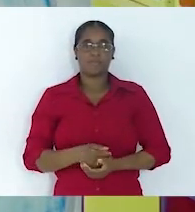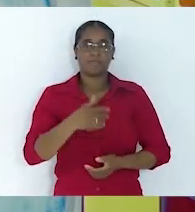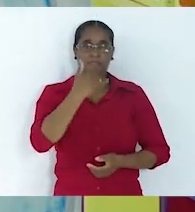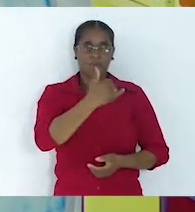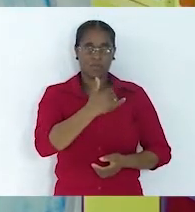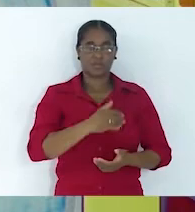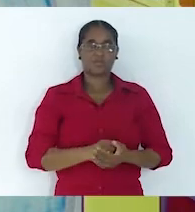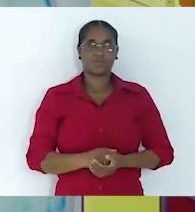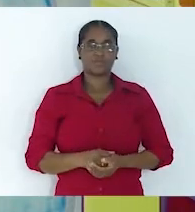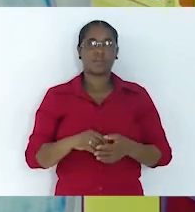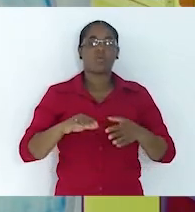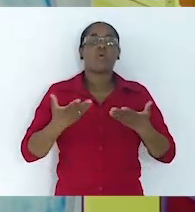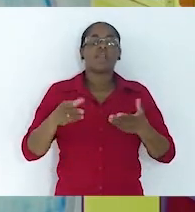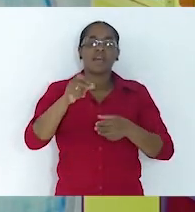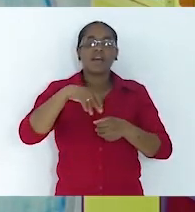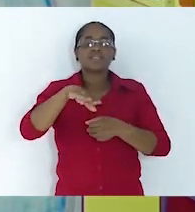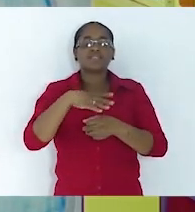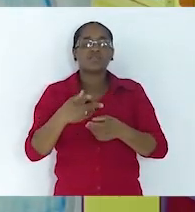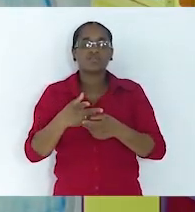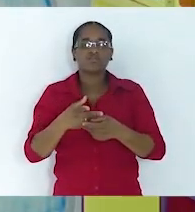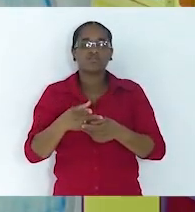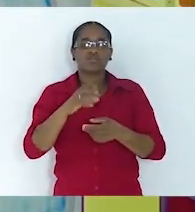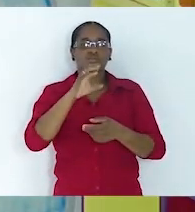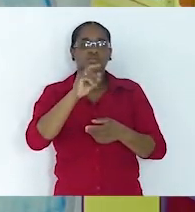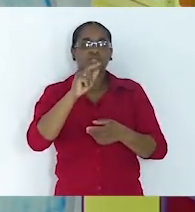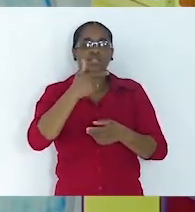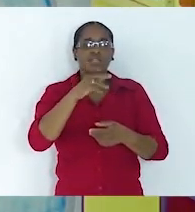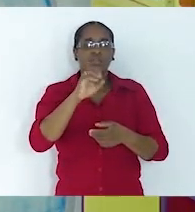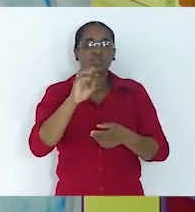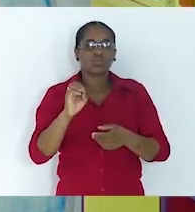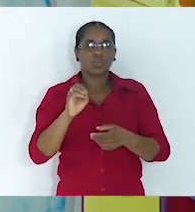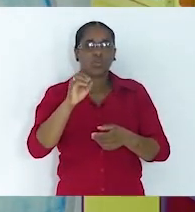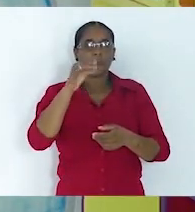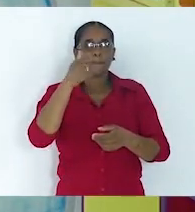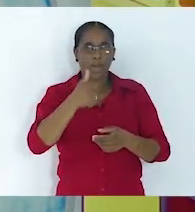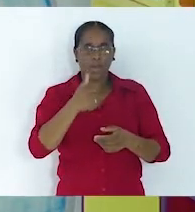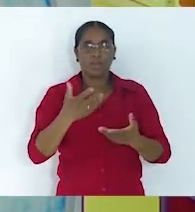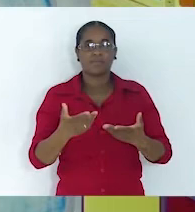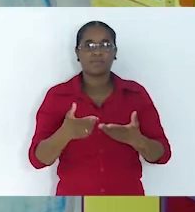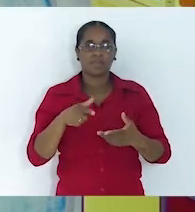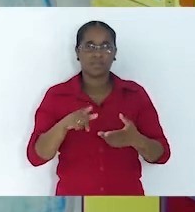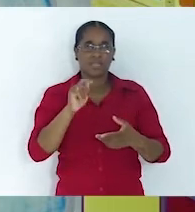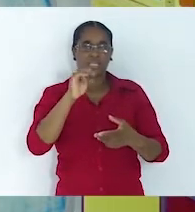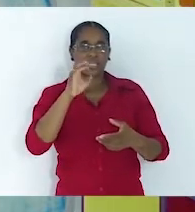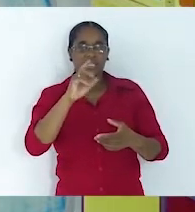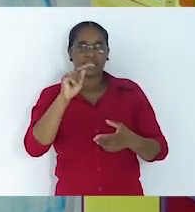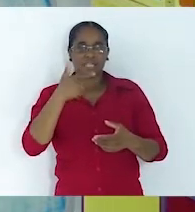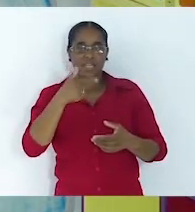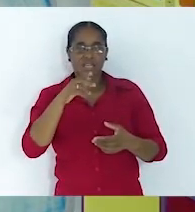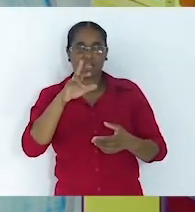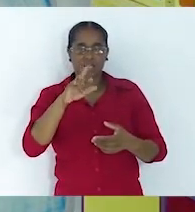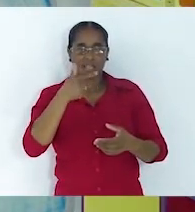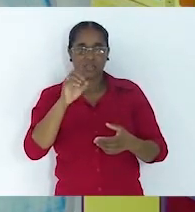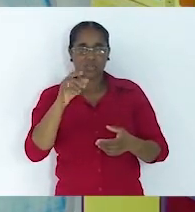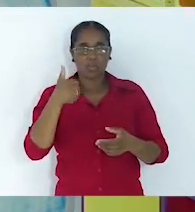2. Qual é a ação foco do excerto B? Aqui nós temos que voltar ao excerto B para a gente